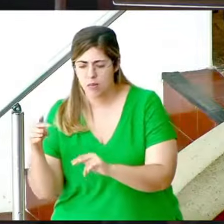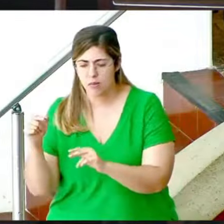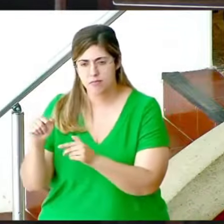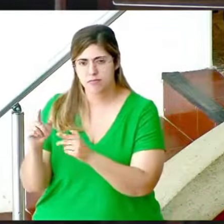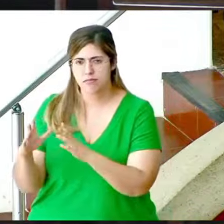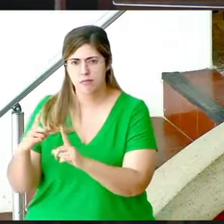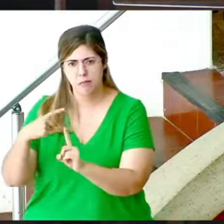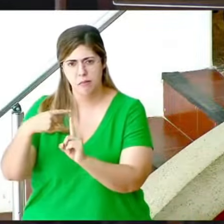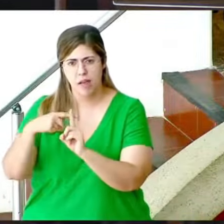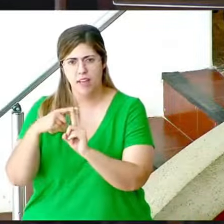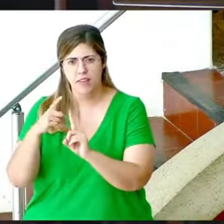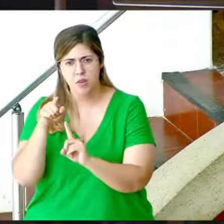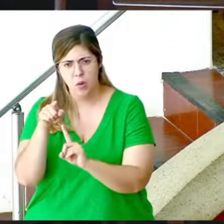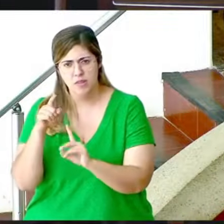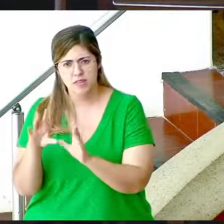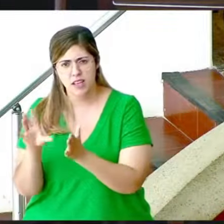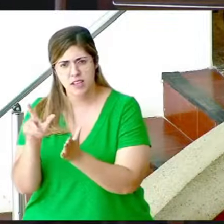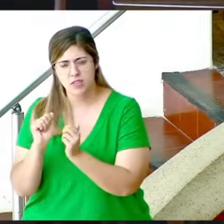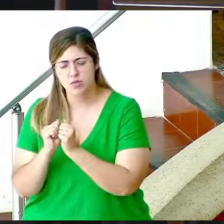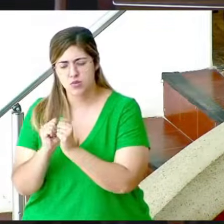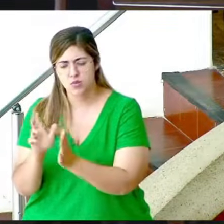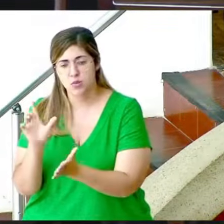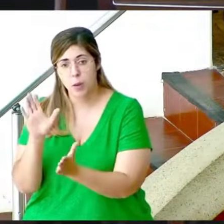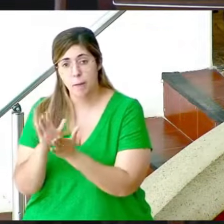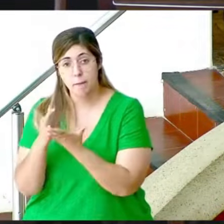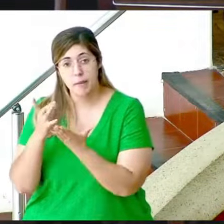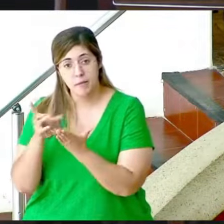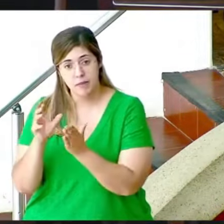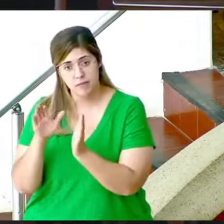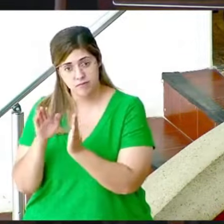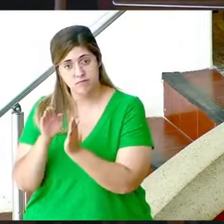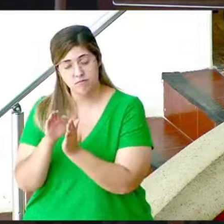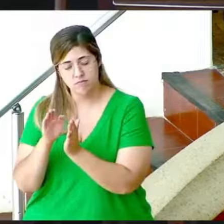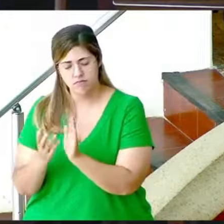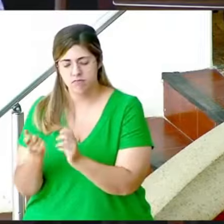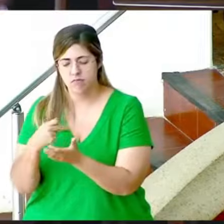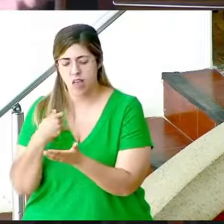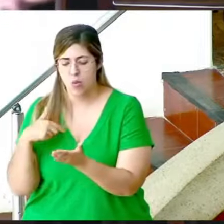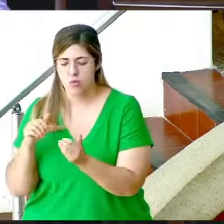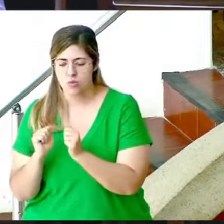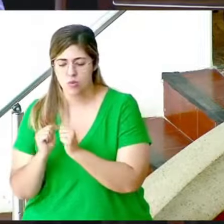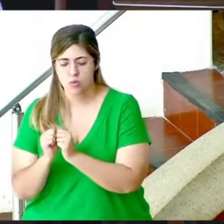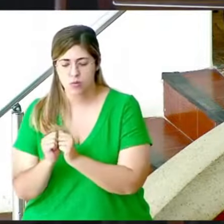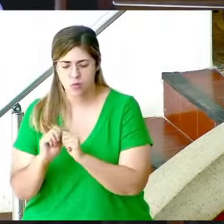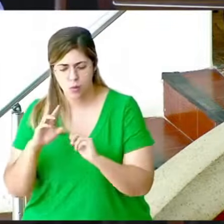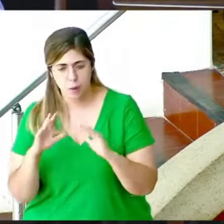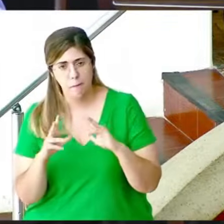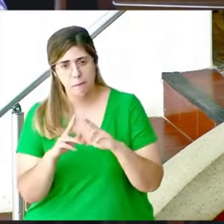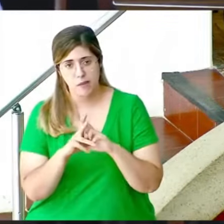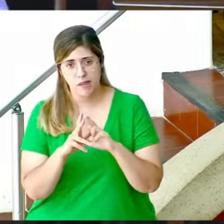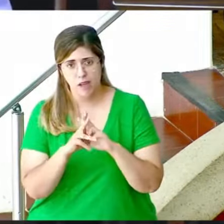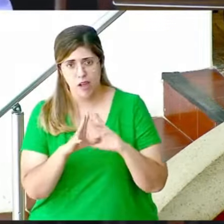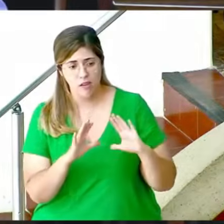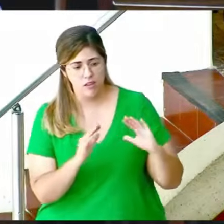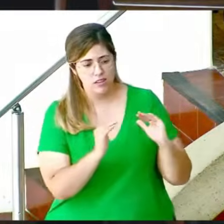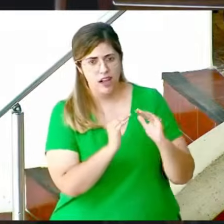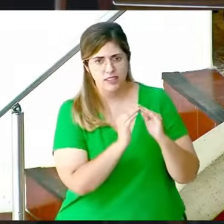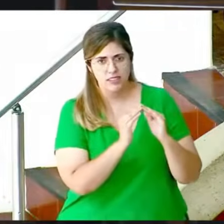boa? Sabe o que o pastor gostaria muito? O pastor tem muitas alegrias na vida, muitas